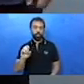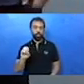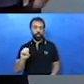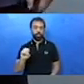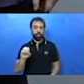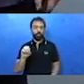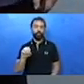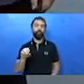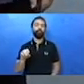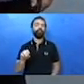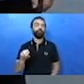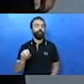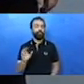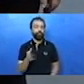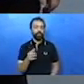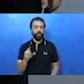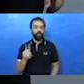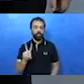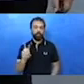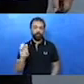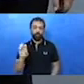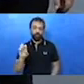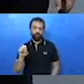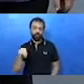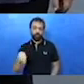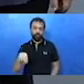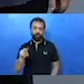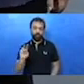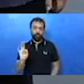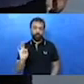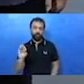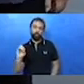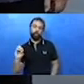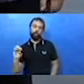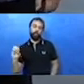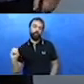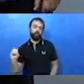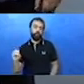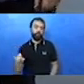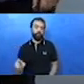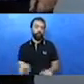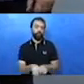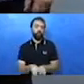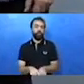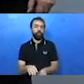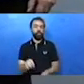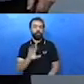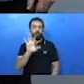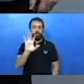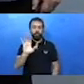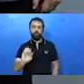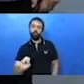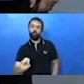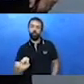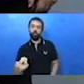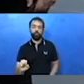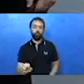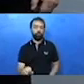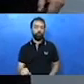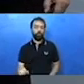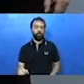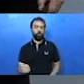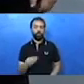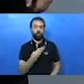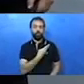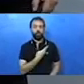do Brasil. Professora, perdi. Tudo bem. Nós vamos mostrar aqui para vocês